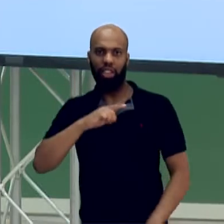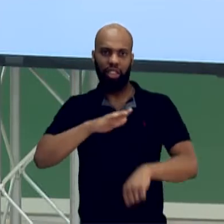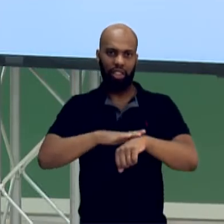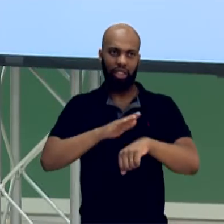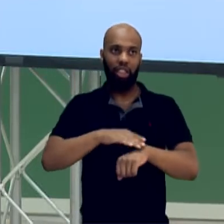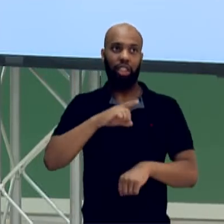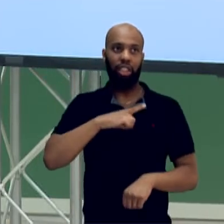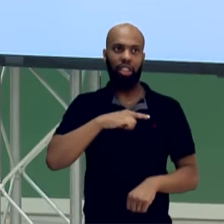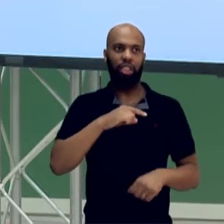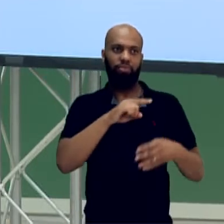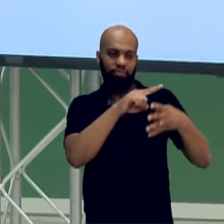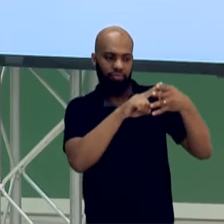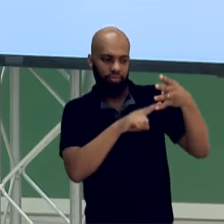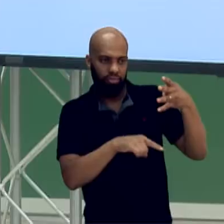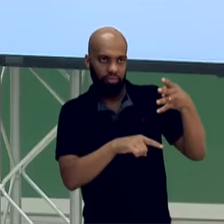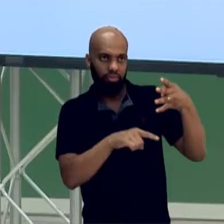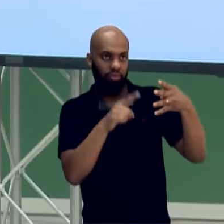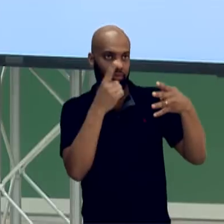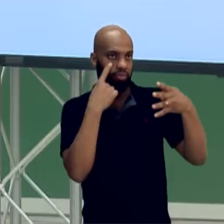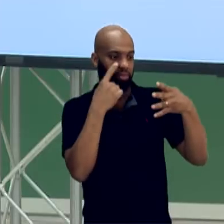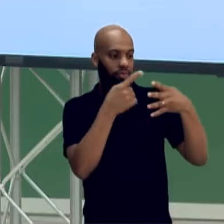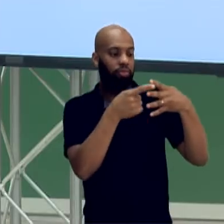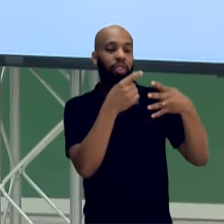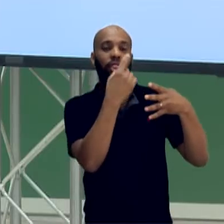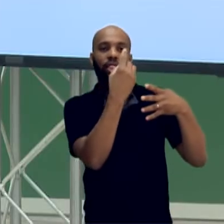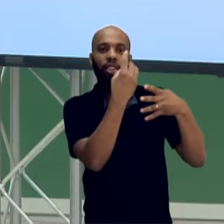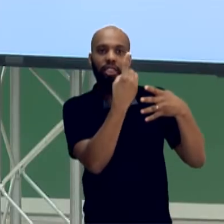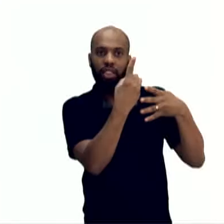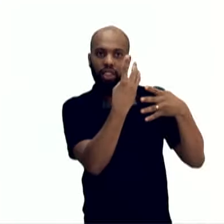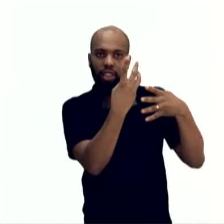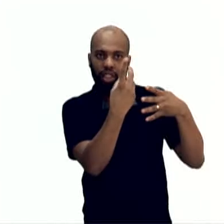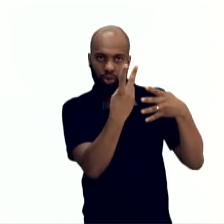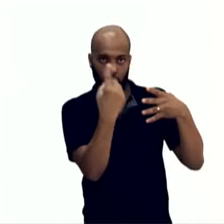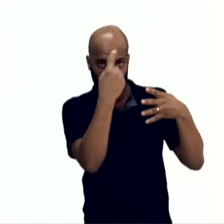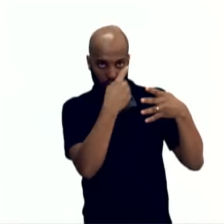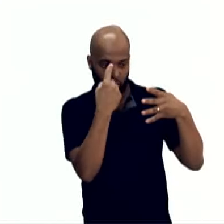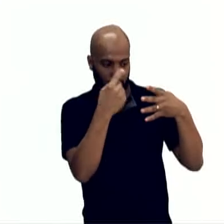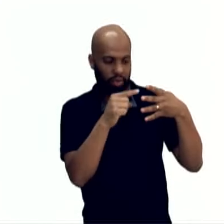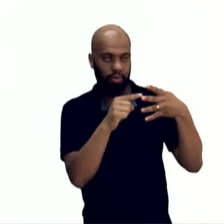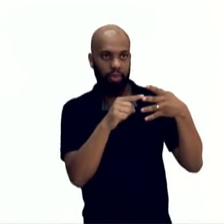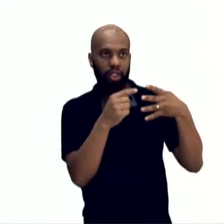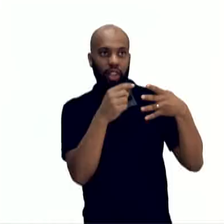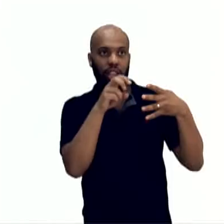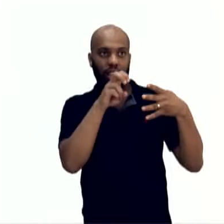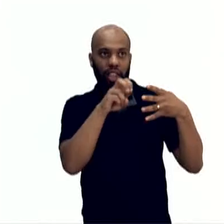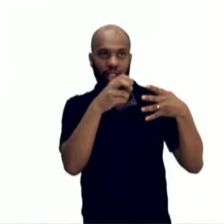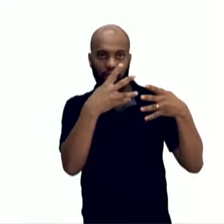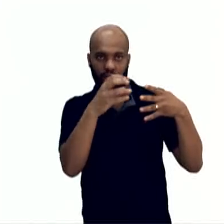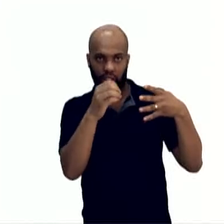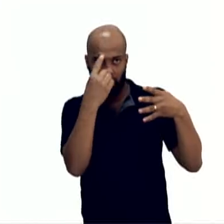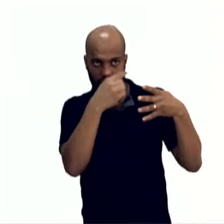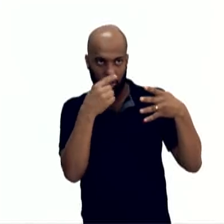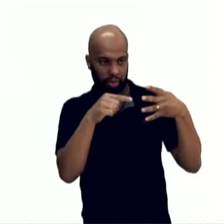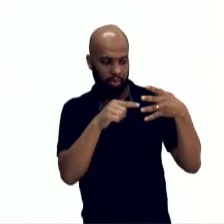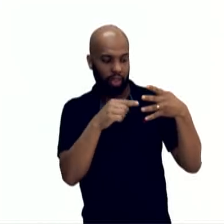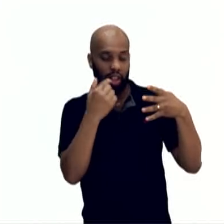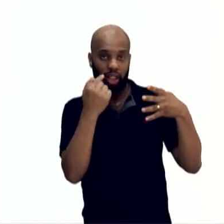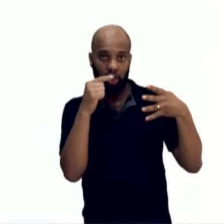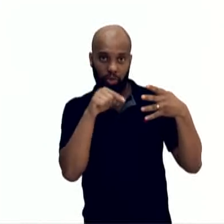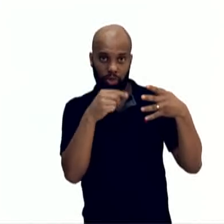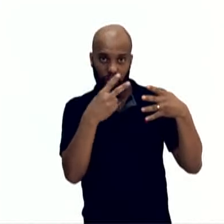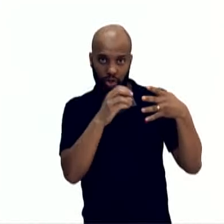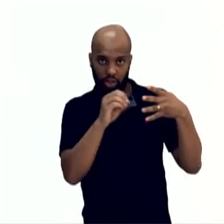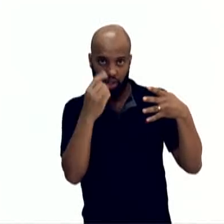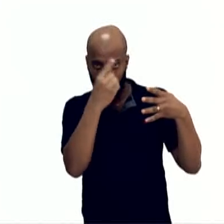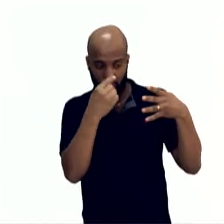4 alternativas. 132 horas, 540 horas, 7.200 horas